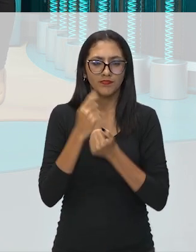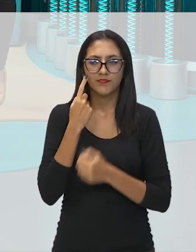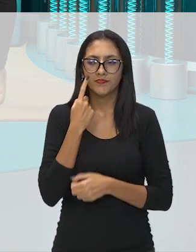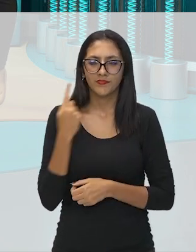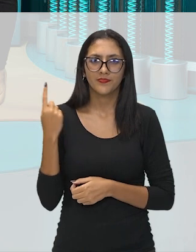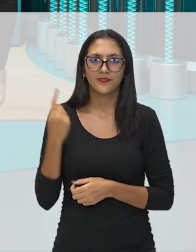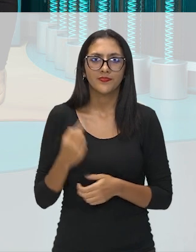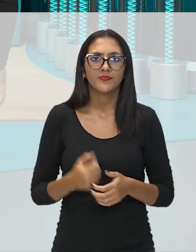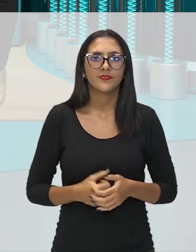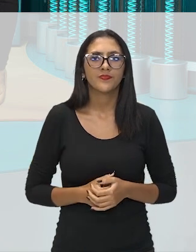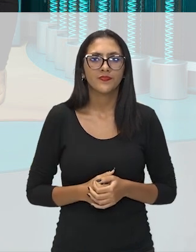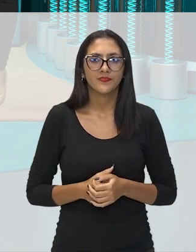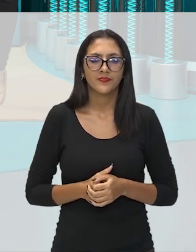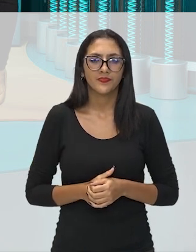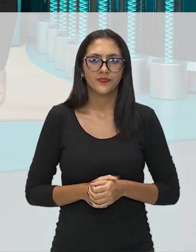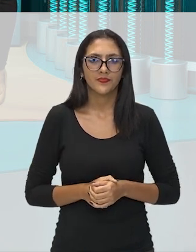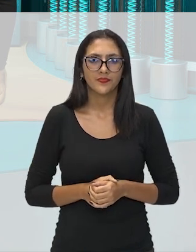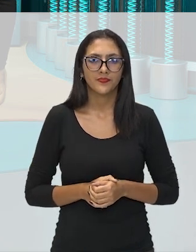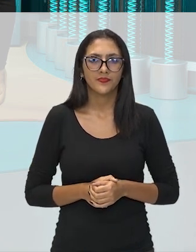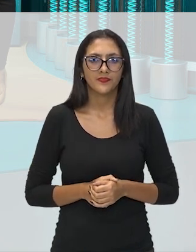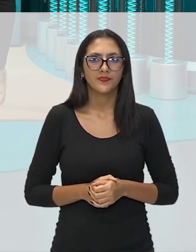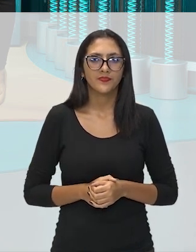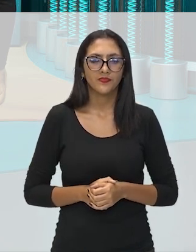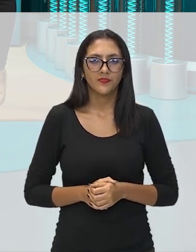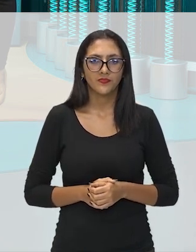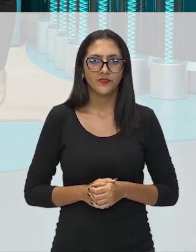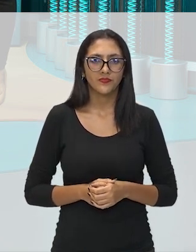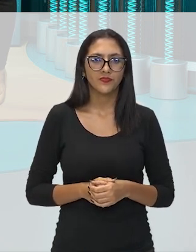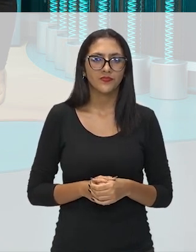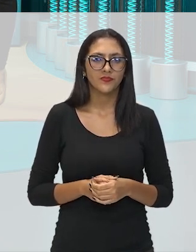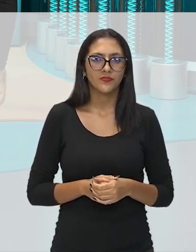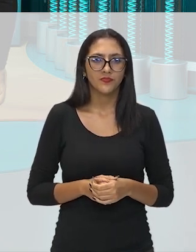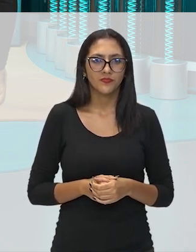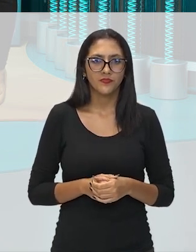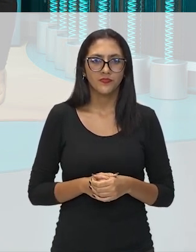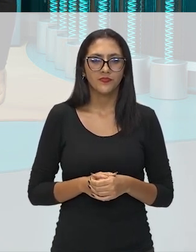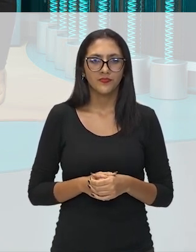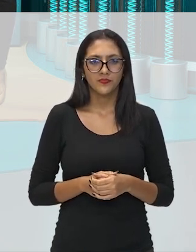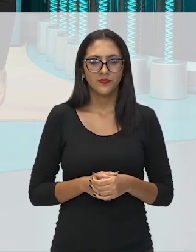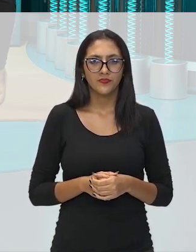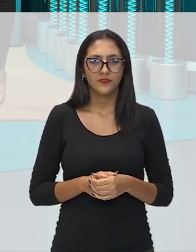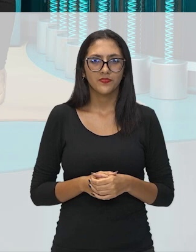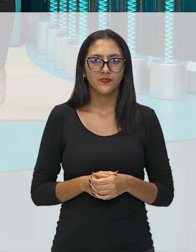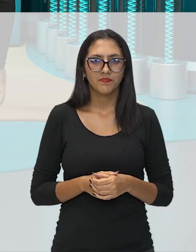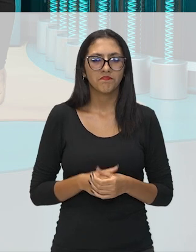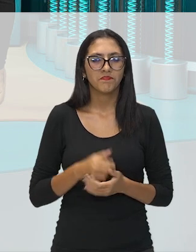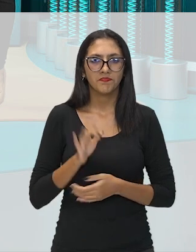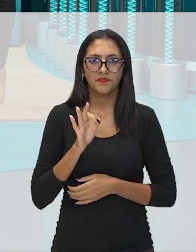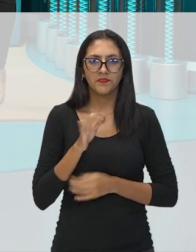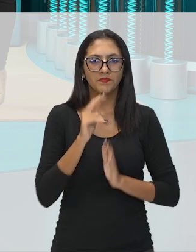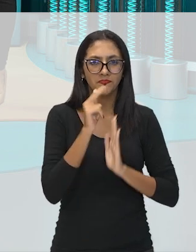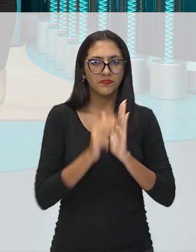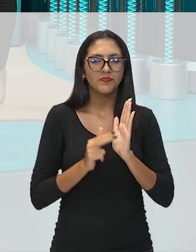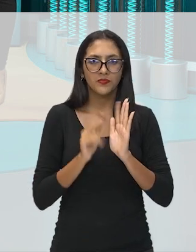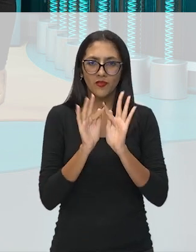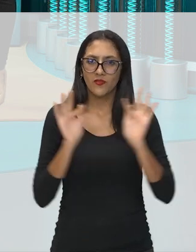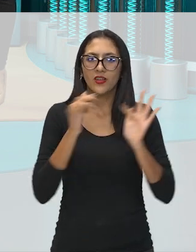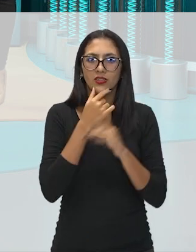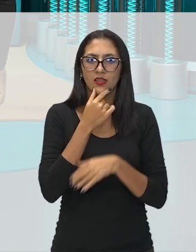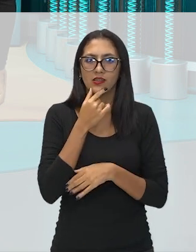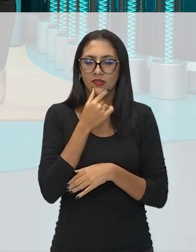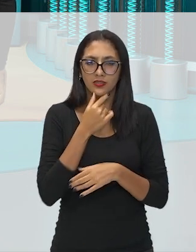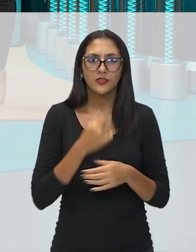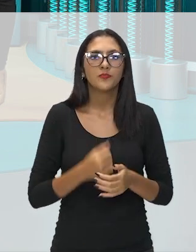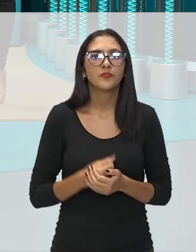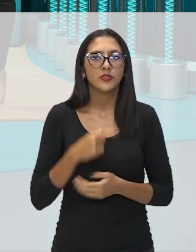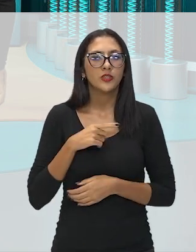While we were preparing the picnic, it started to rain, ok? Vejam que eu estou